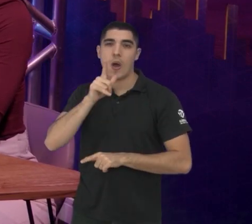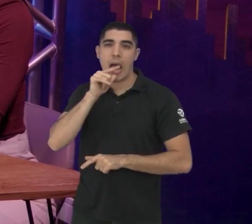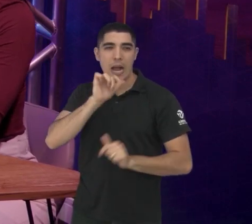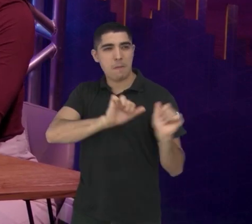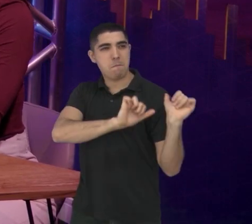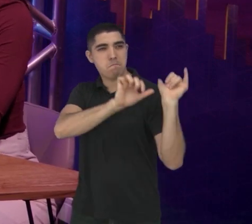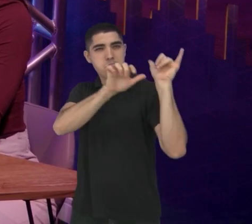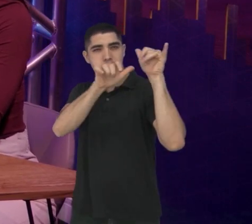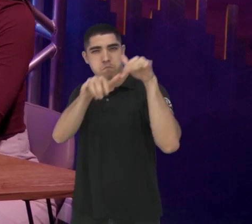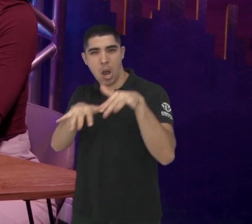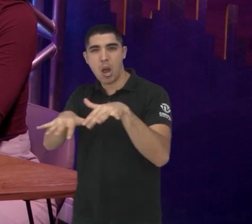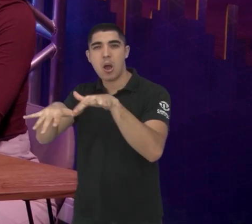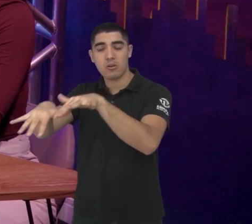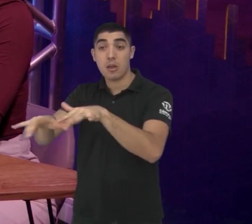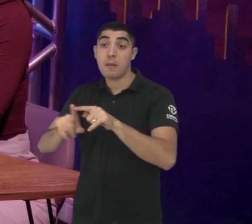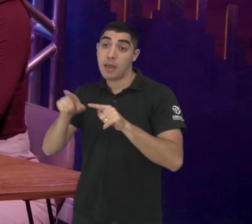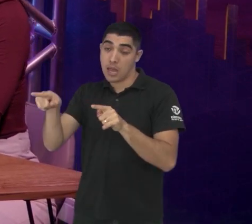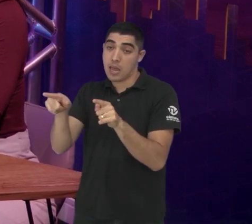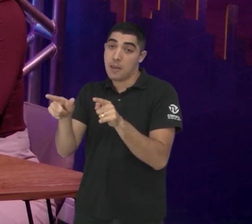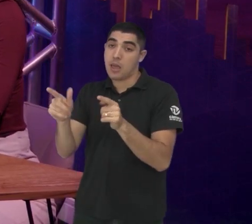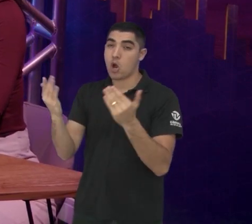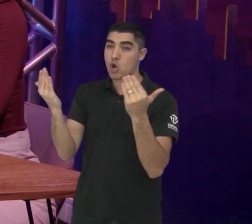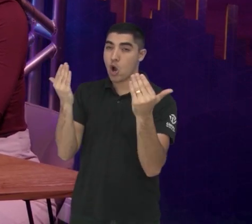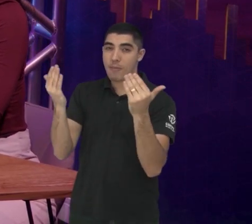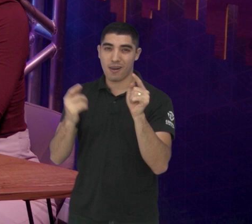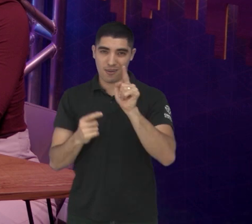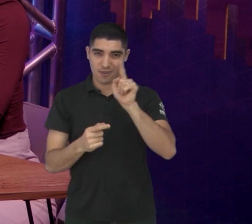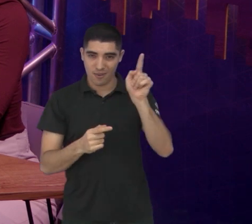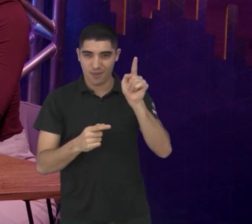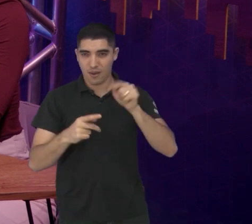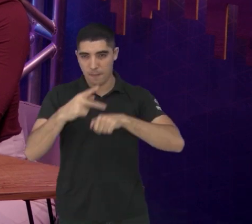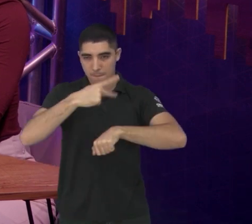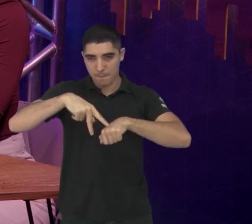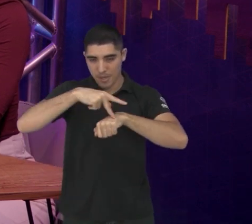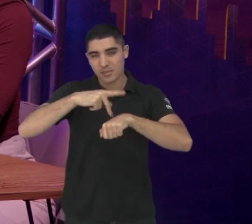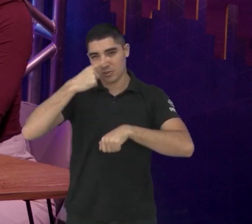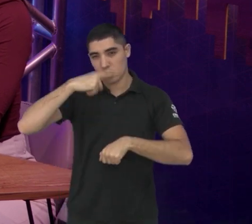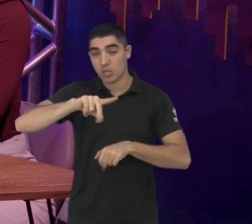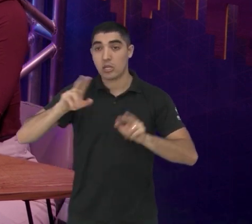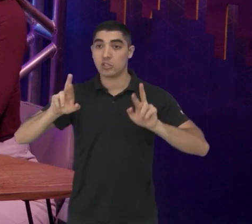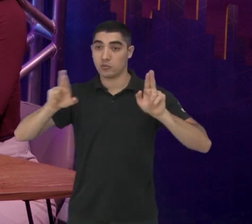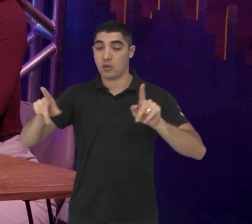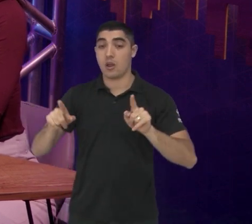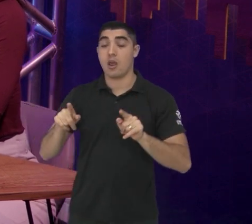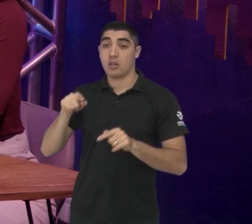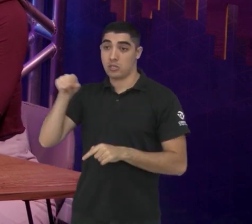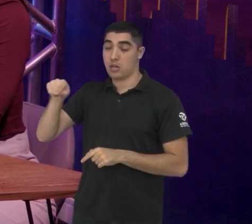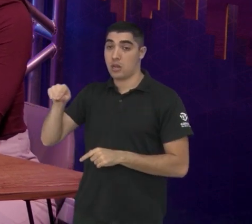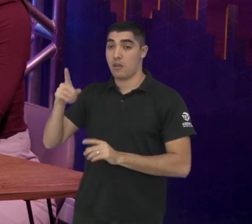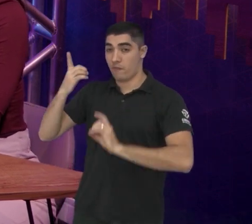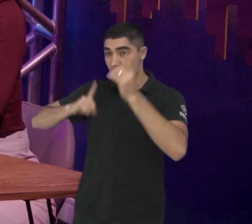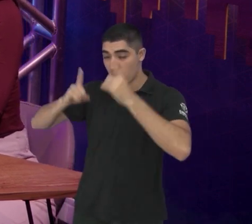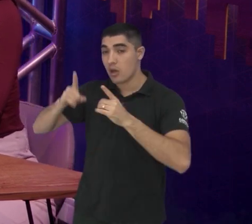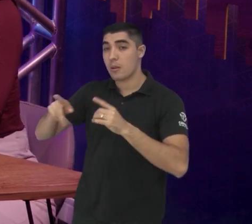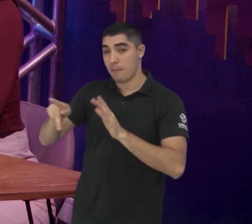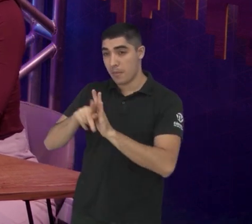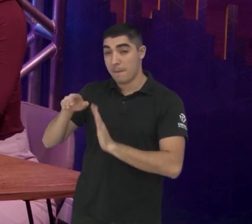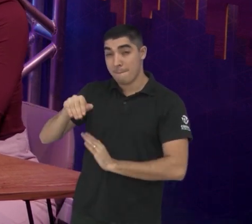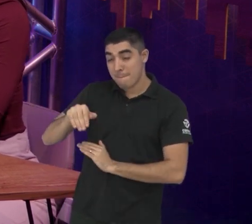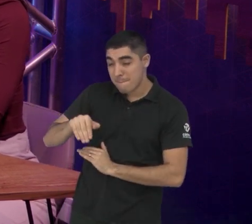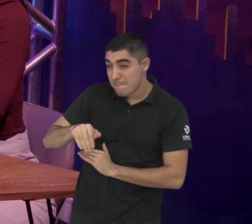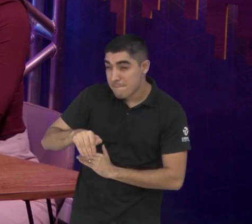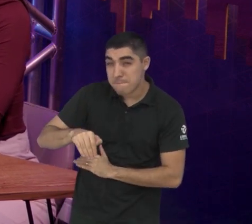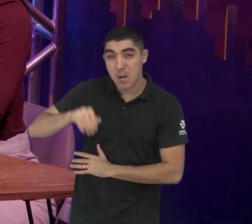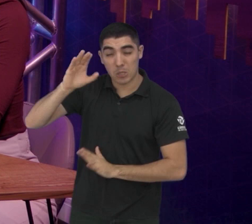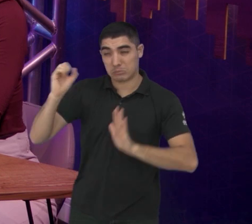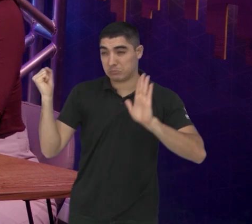também, mas aí foi menor do que a da Indonésia, mas só a título de curiosidade. Foi 9,5 na cidade de Valdívia, no Chile, que